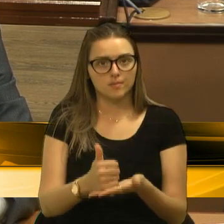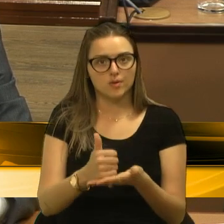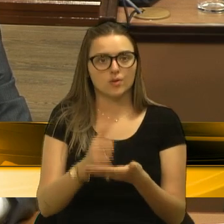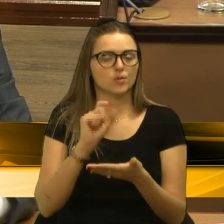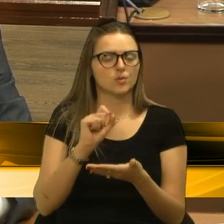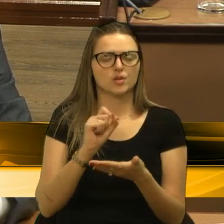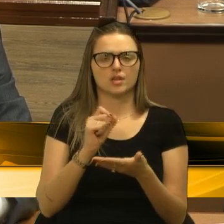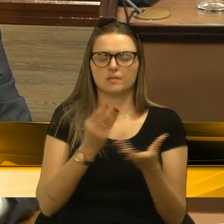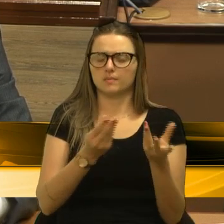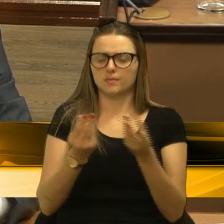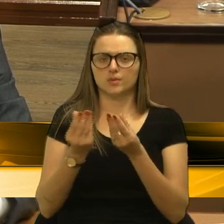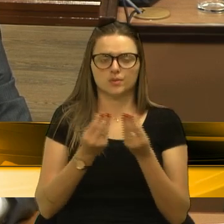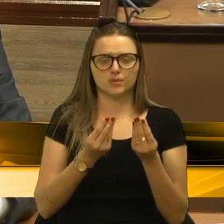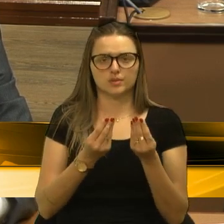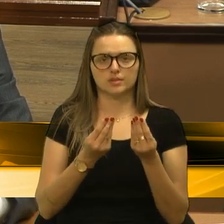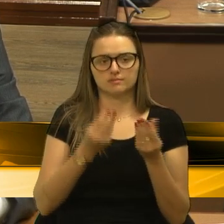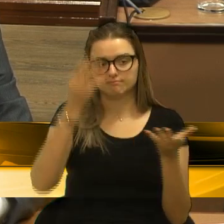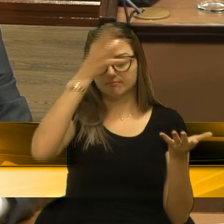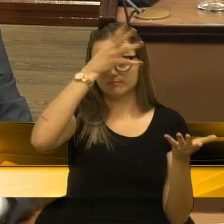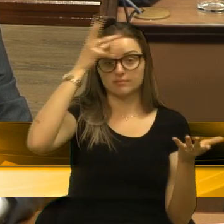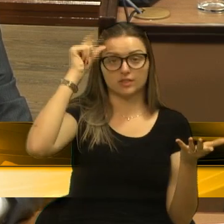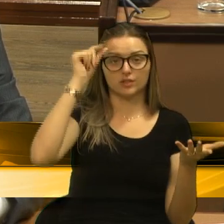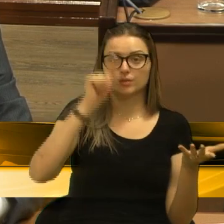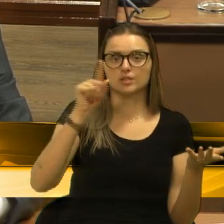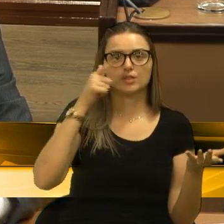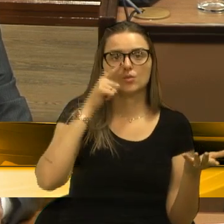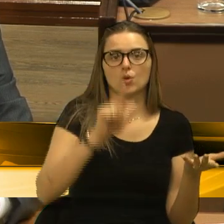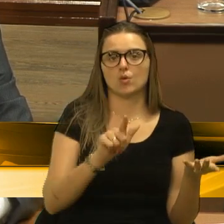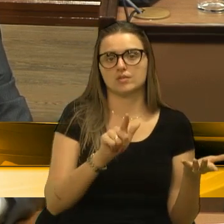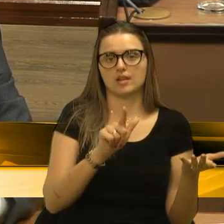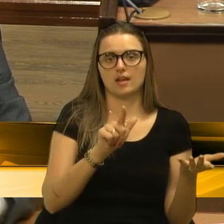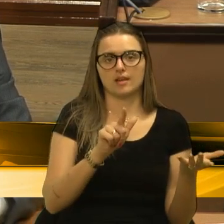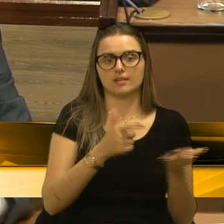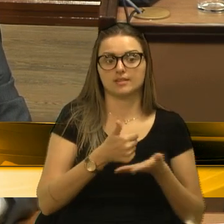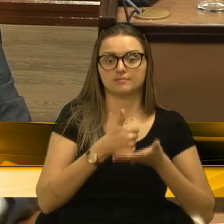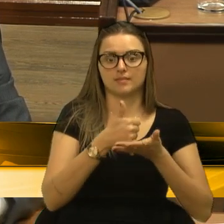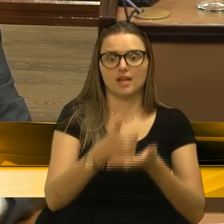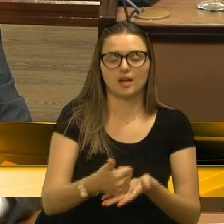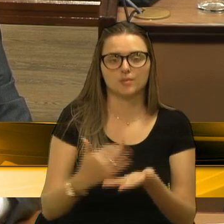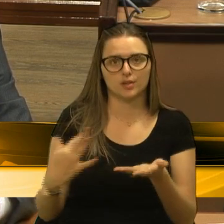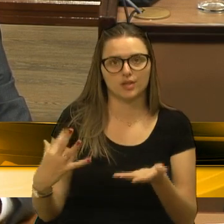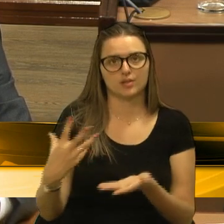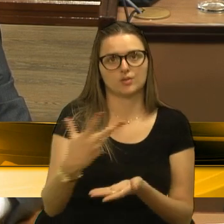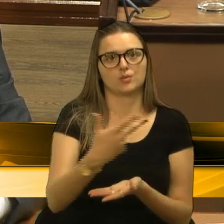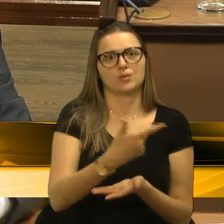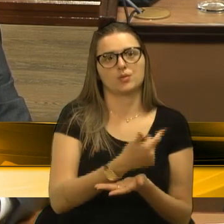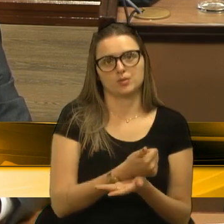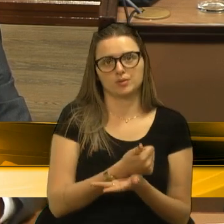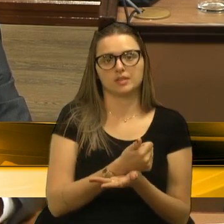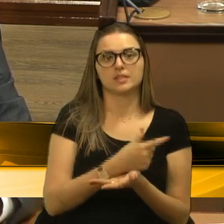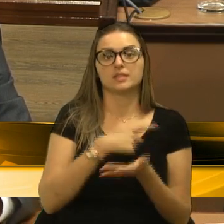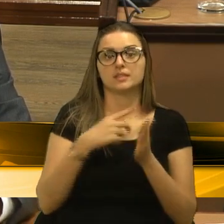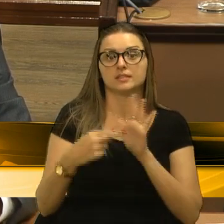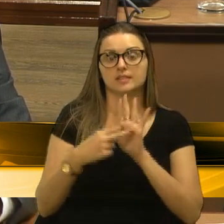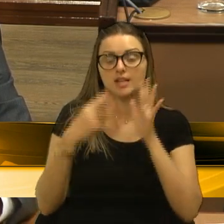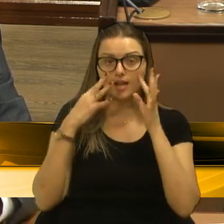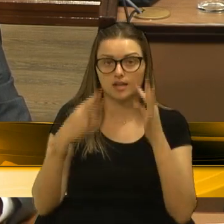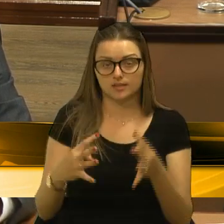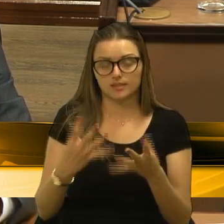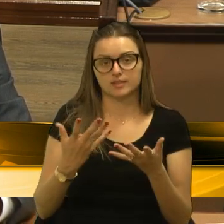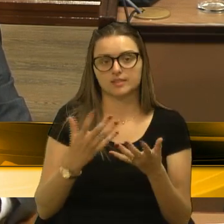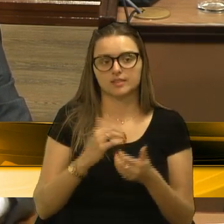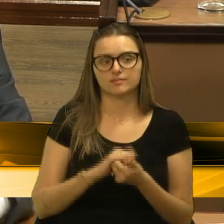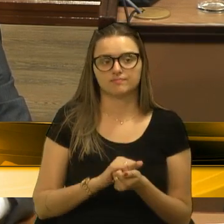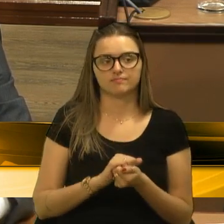muitas vezes o poder público não tem braço para poder assistir, dar atenção.